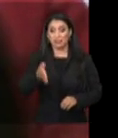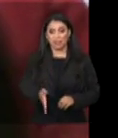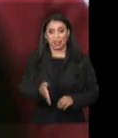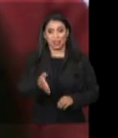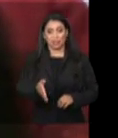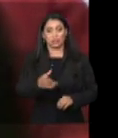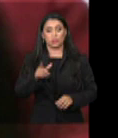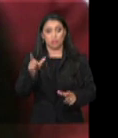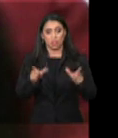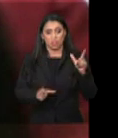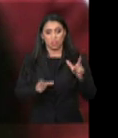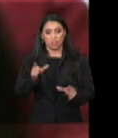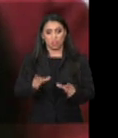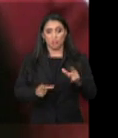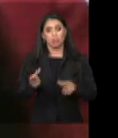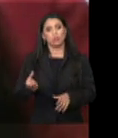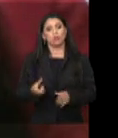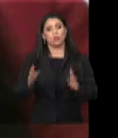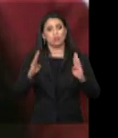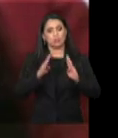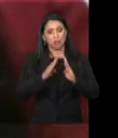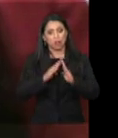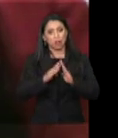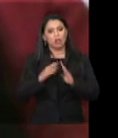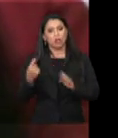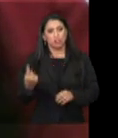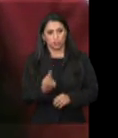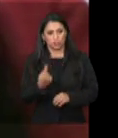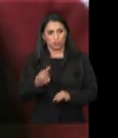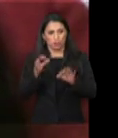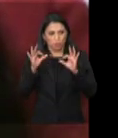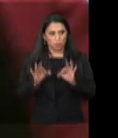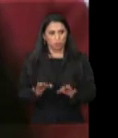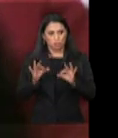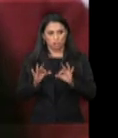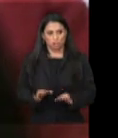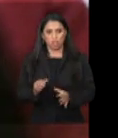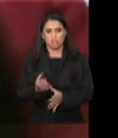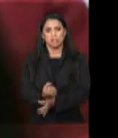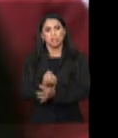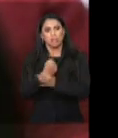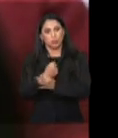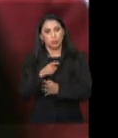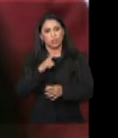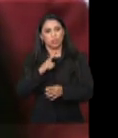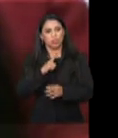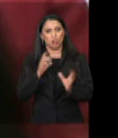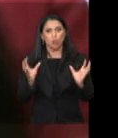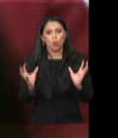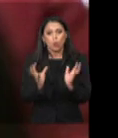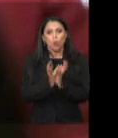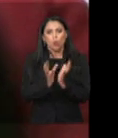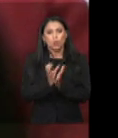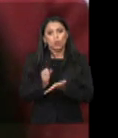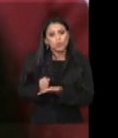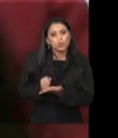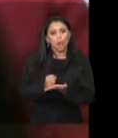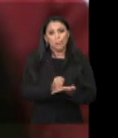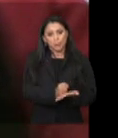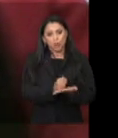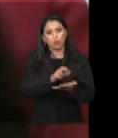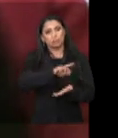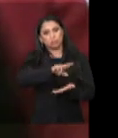em situação de rua a uma moradia individual digna segura acompanhada por uma equipe de apoio flexível e